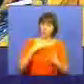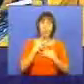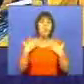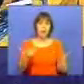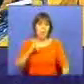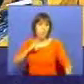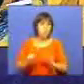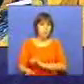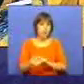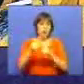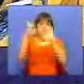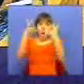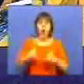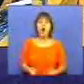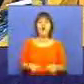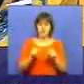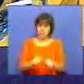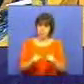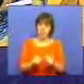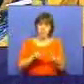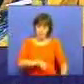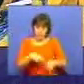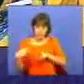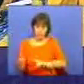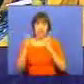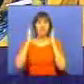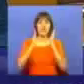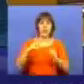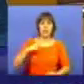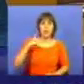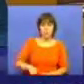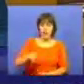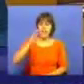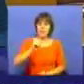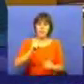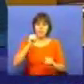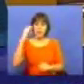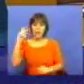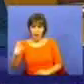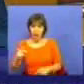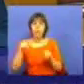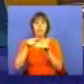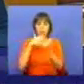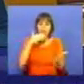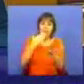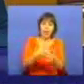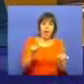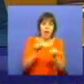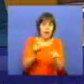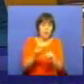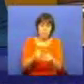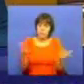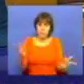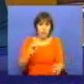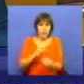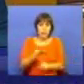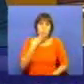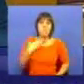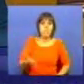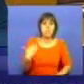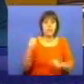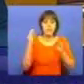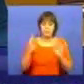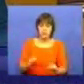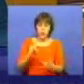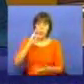grande buraco deste orçamento, a passagem das estradas de Portugal para a sociedade anónima, conduz a uma ocultação